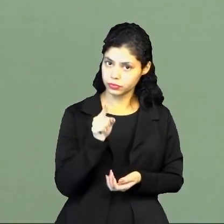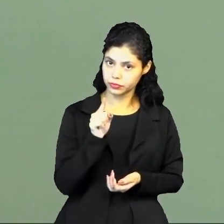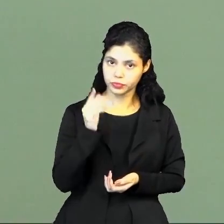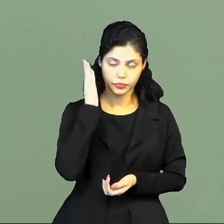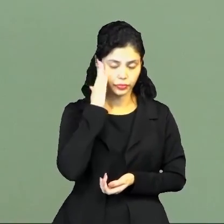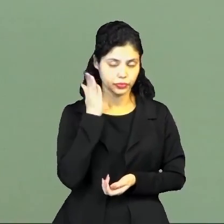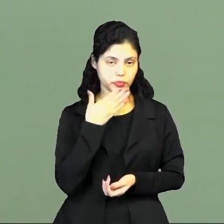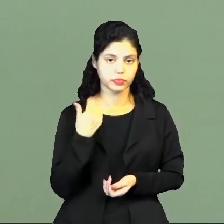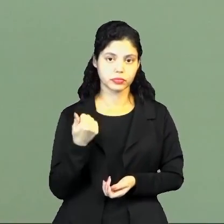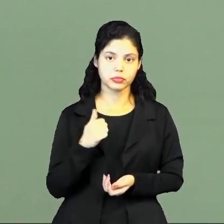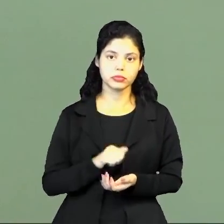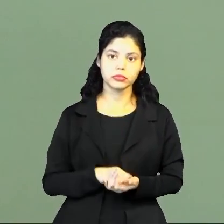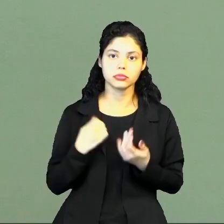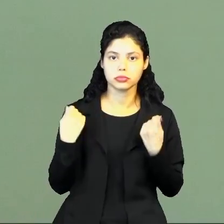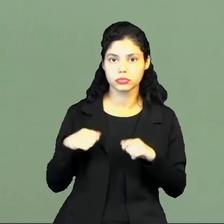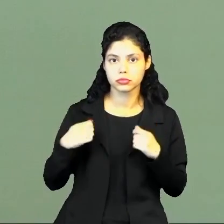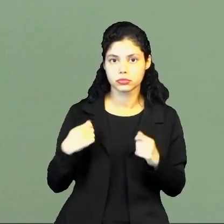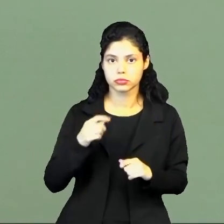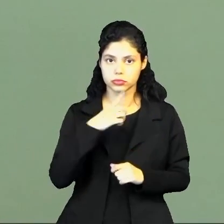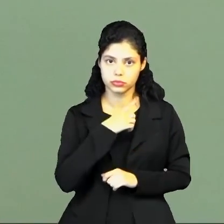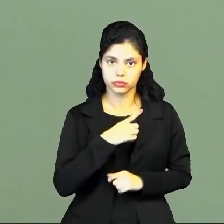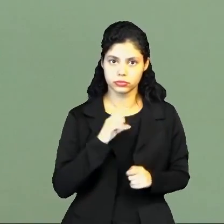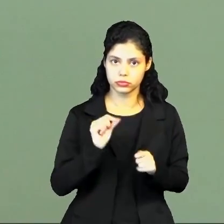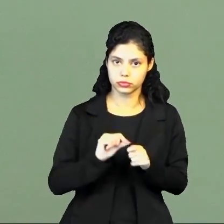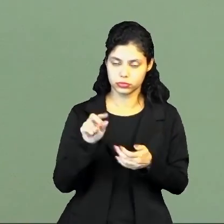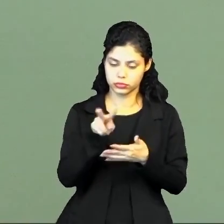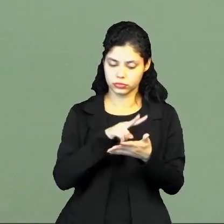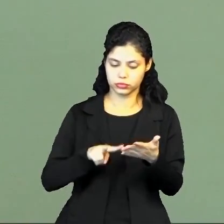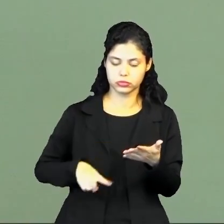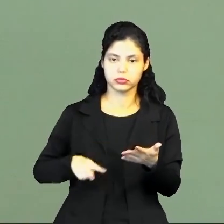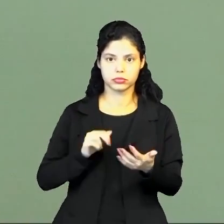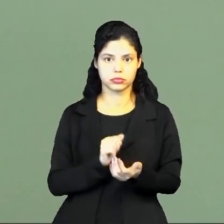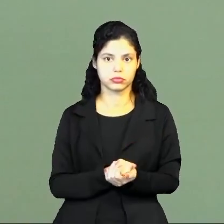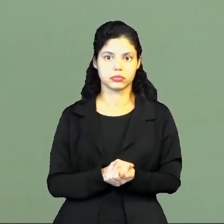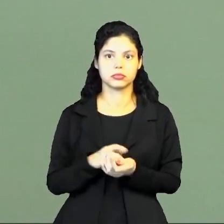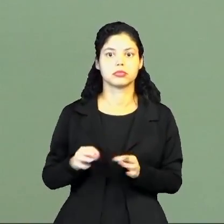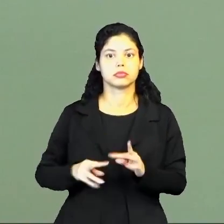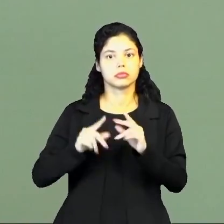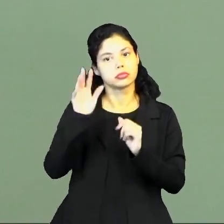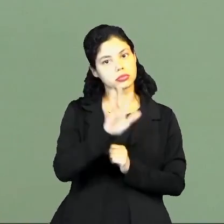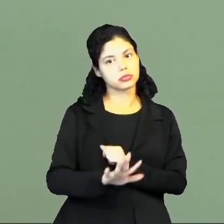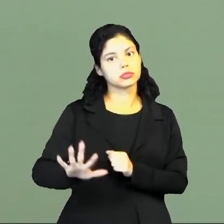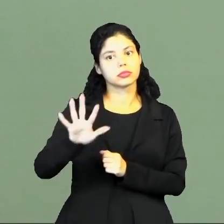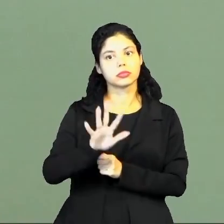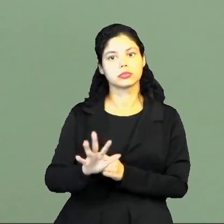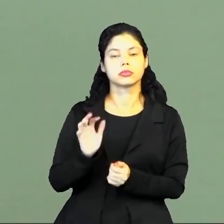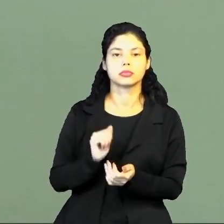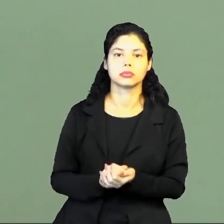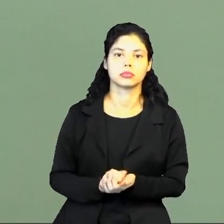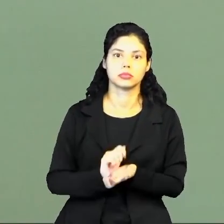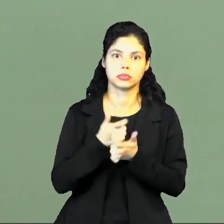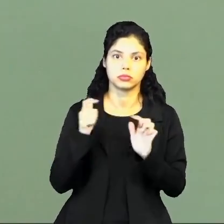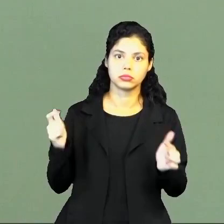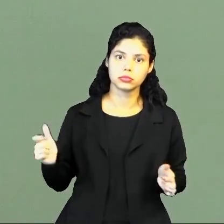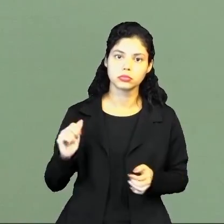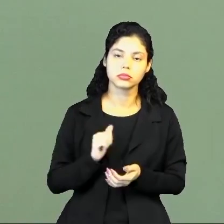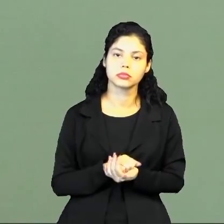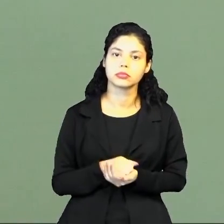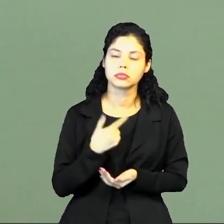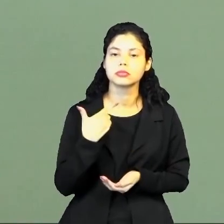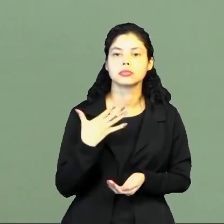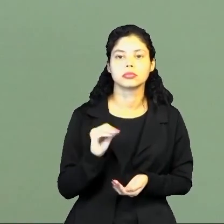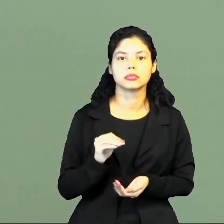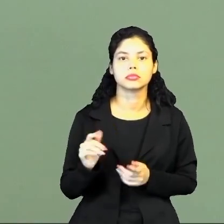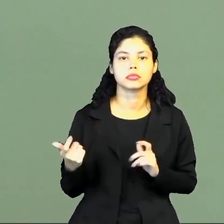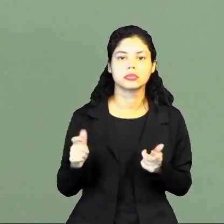você entender melhor, né, a gente temos que fazer a leitura da obra como um todo, né? Não é tão extensa, né? Nós temos 20